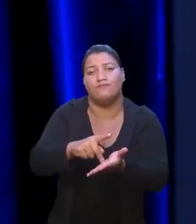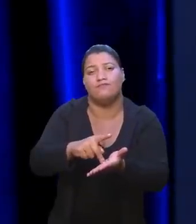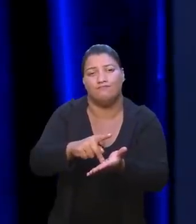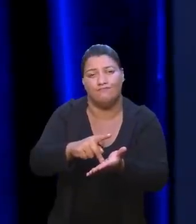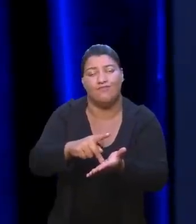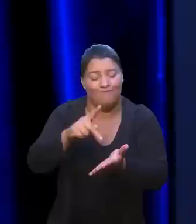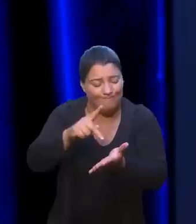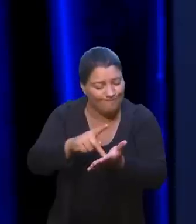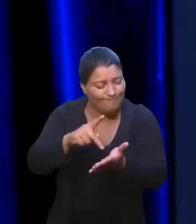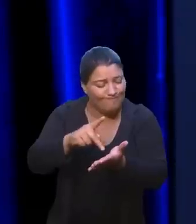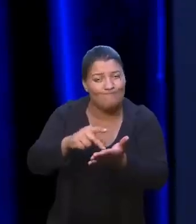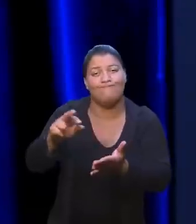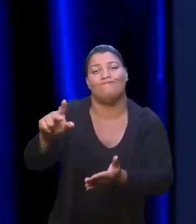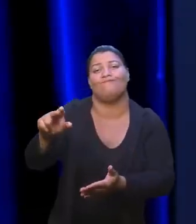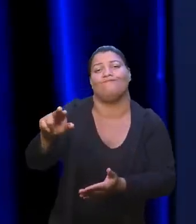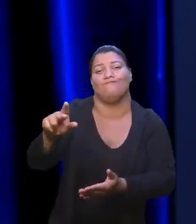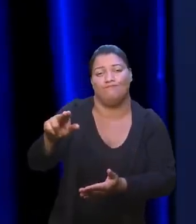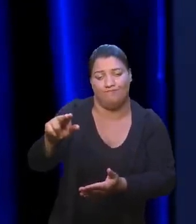irmãos,